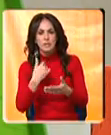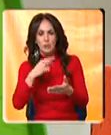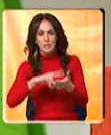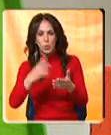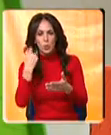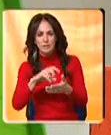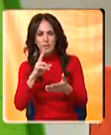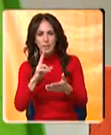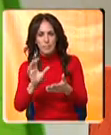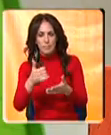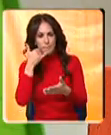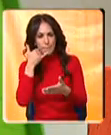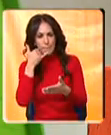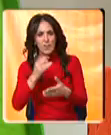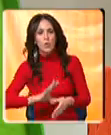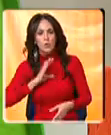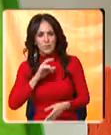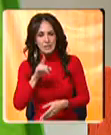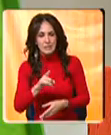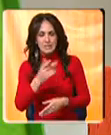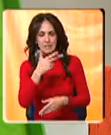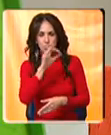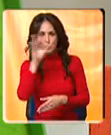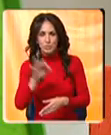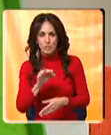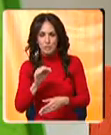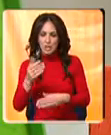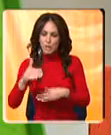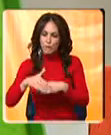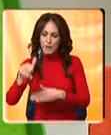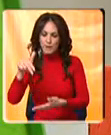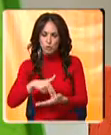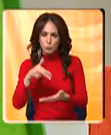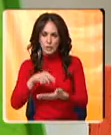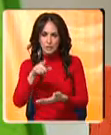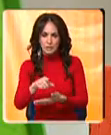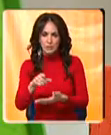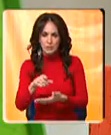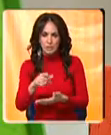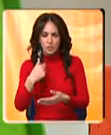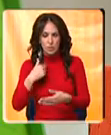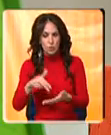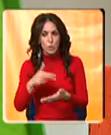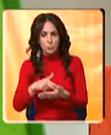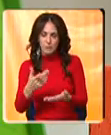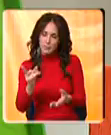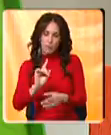reli isso ontem quando liguei o telefone, confio em ti a 100% e estou cá fora à tua espera. Coisa que não